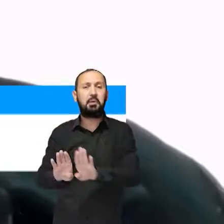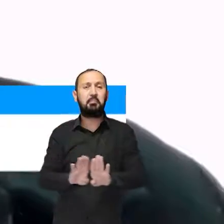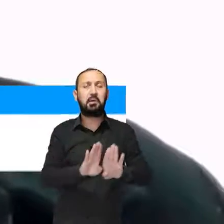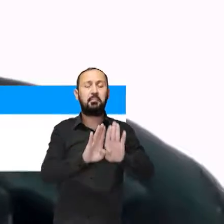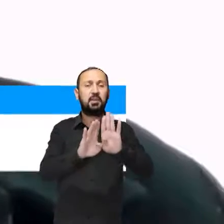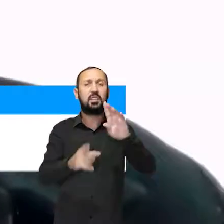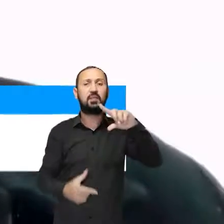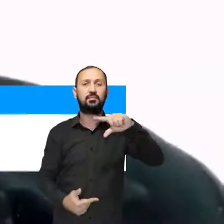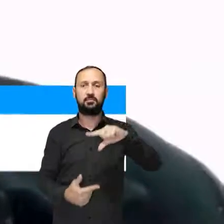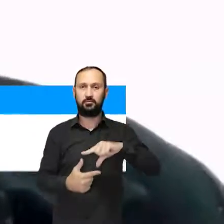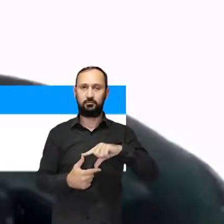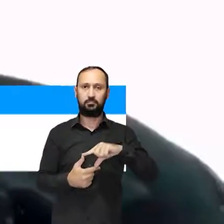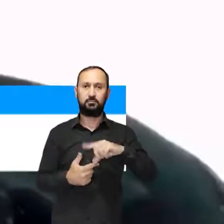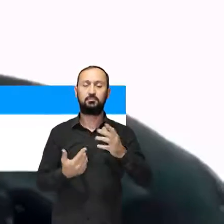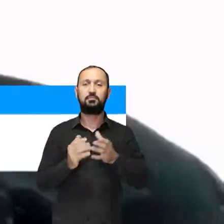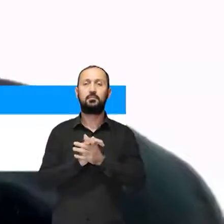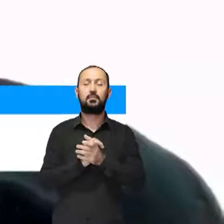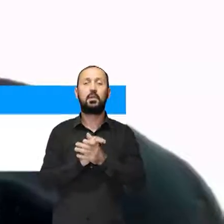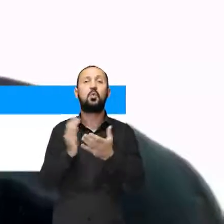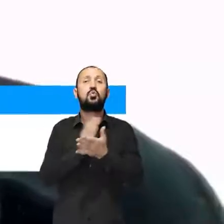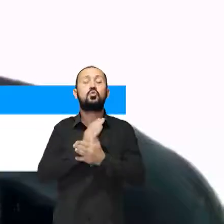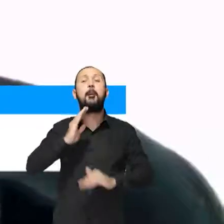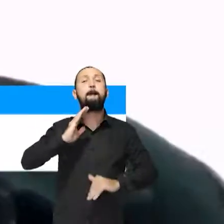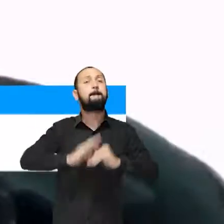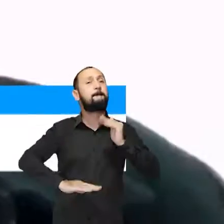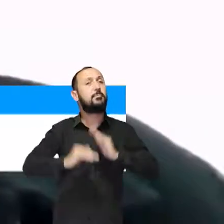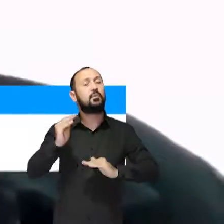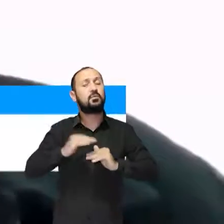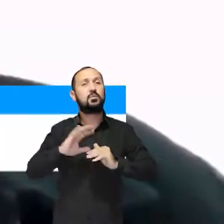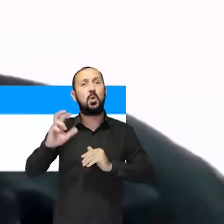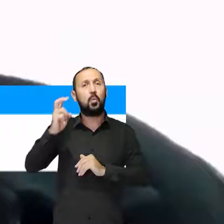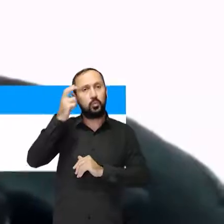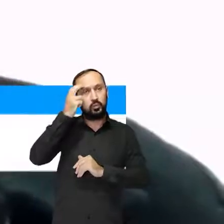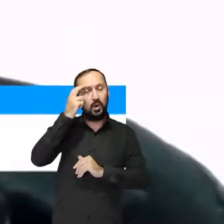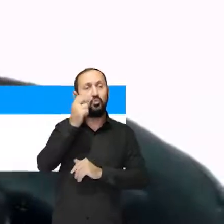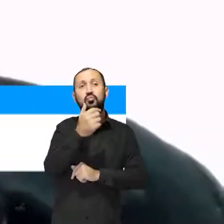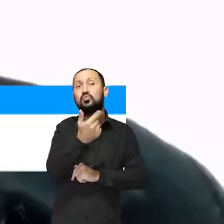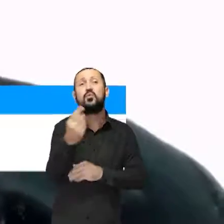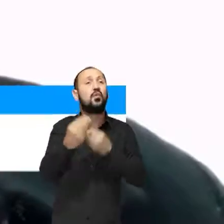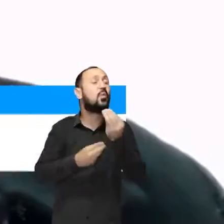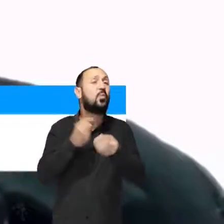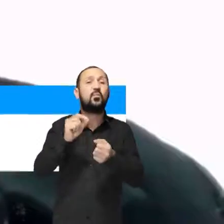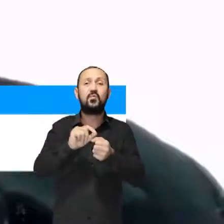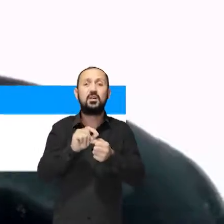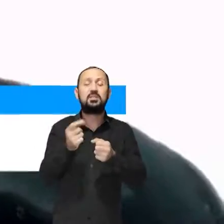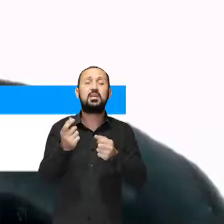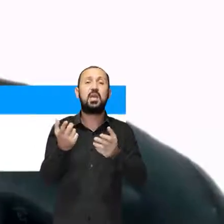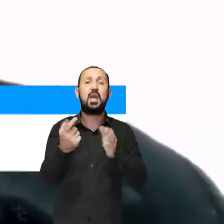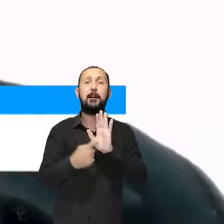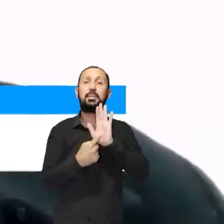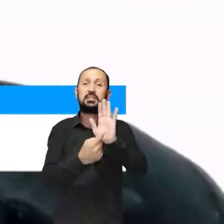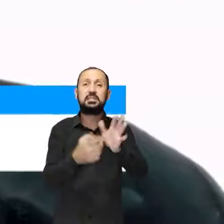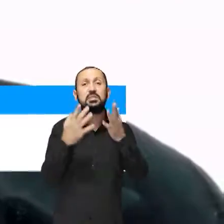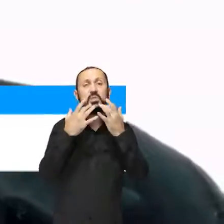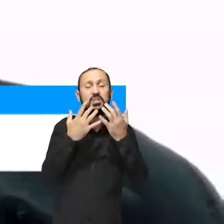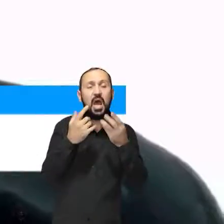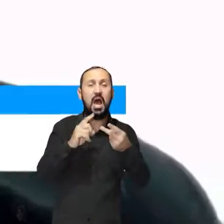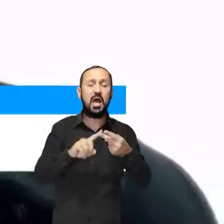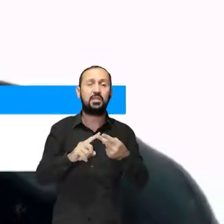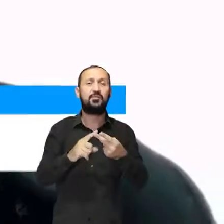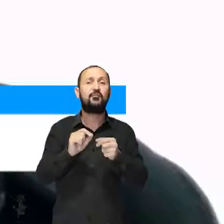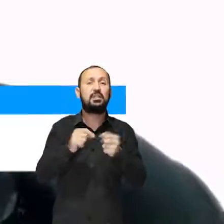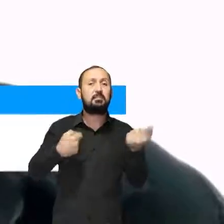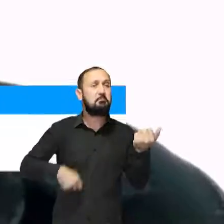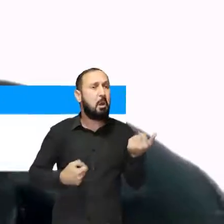houve praticamente um lockdown. Os artistas, produtores culturais não tiveram como realizar os